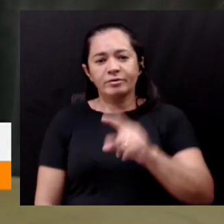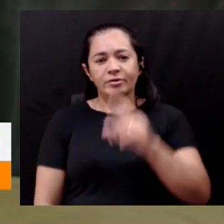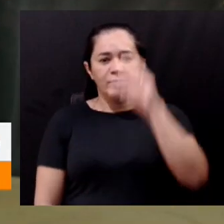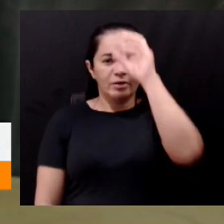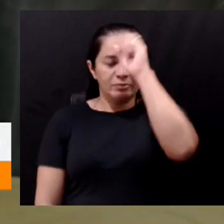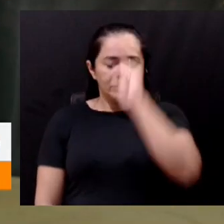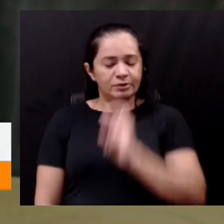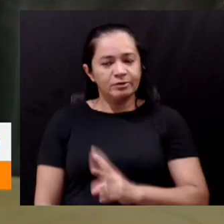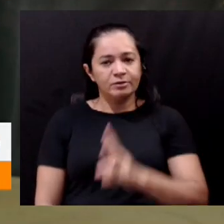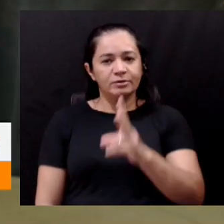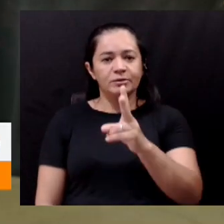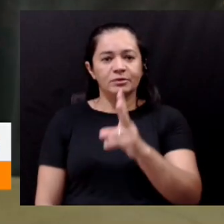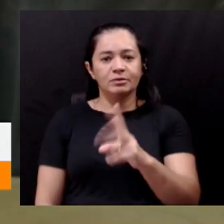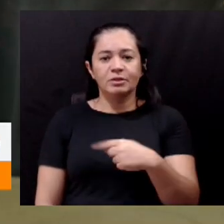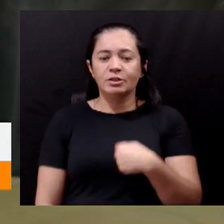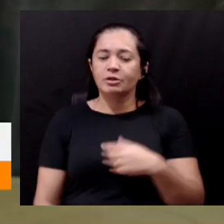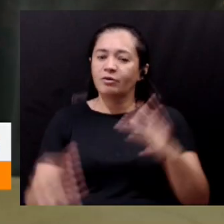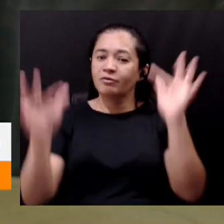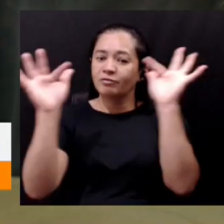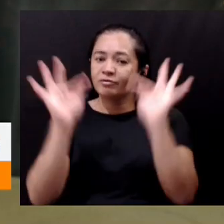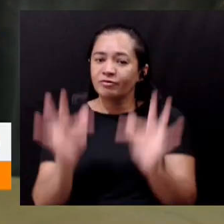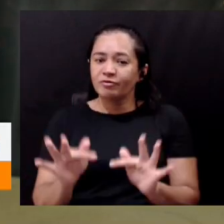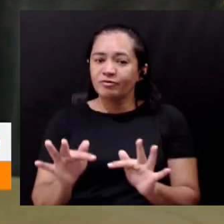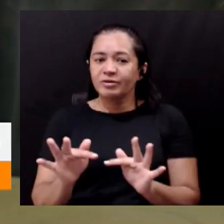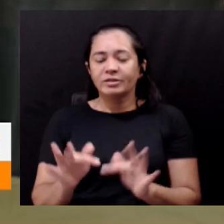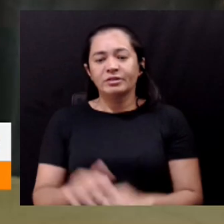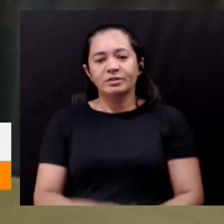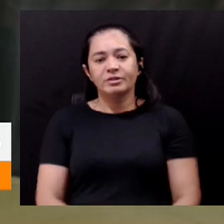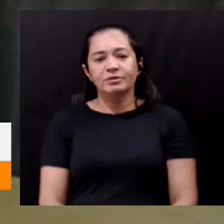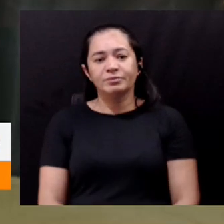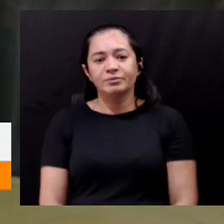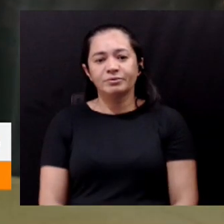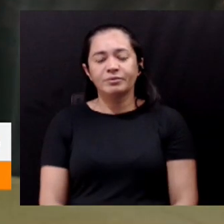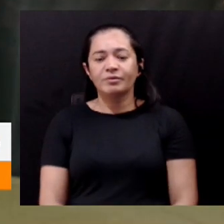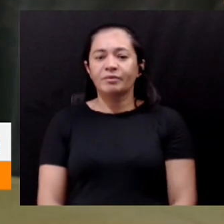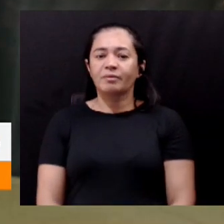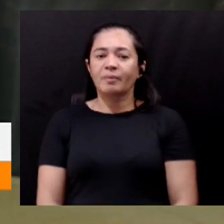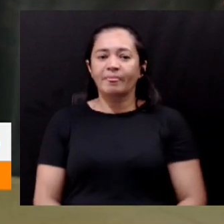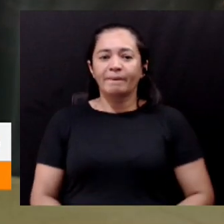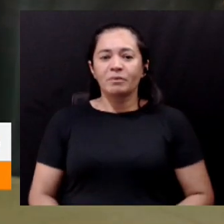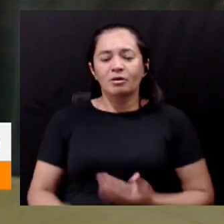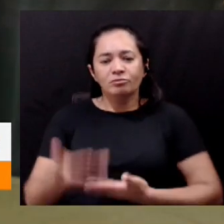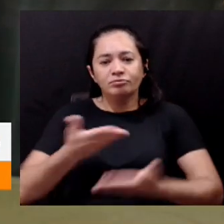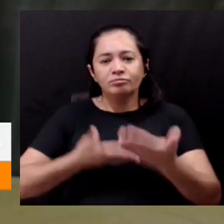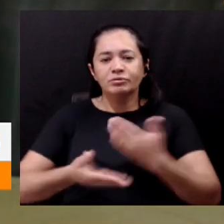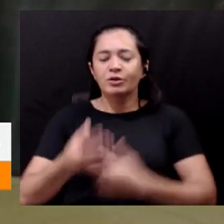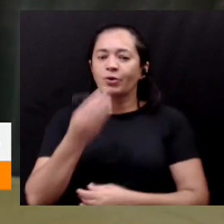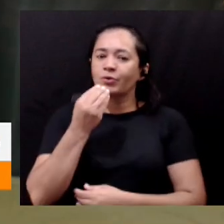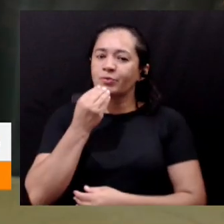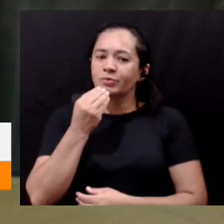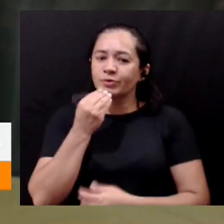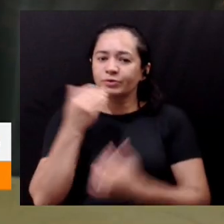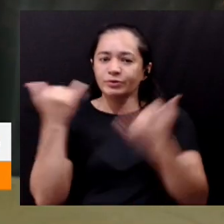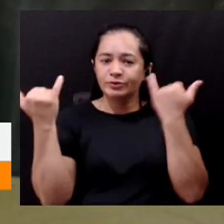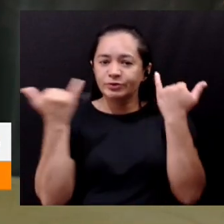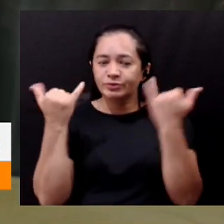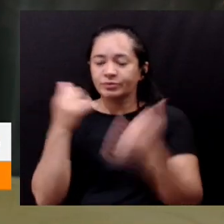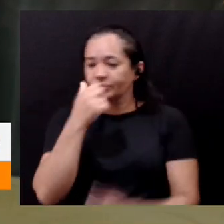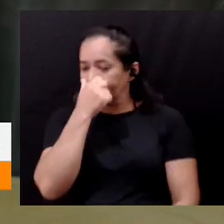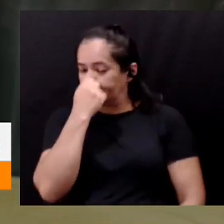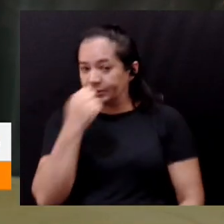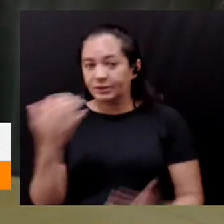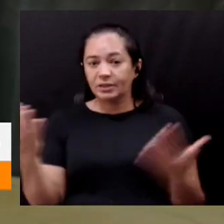estar passando para você, essa oportunidade, esse compartilhamento de informações, viu?